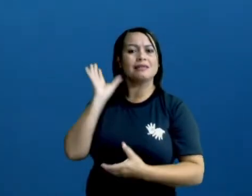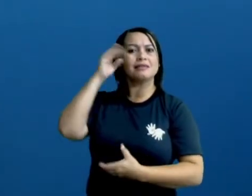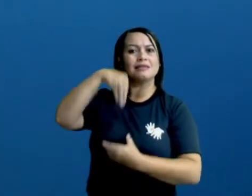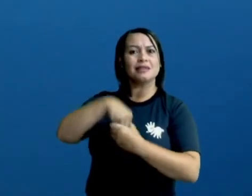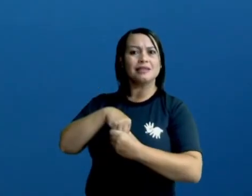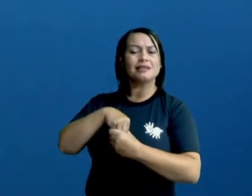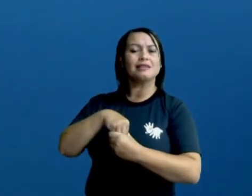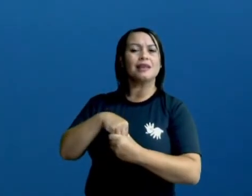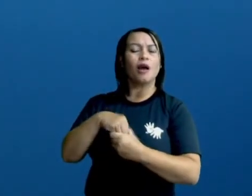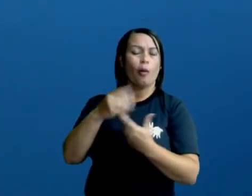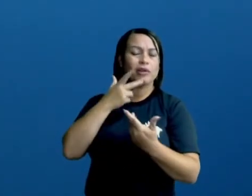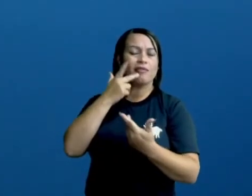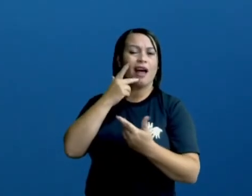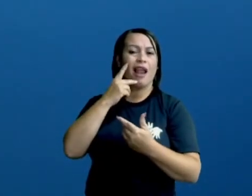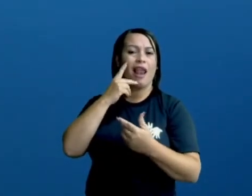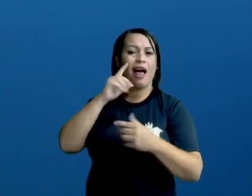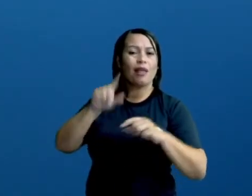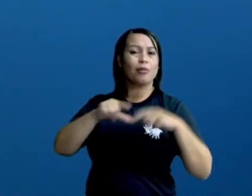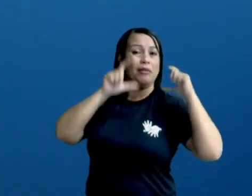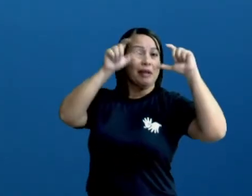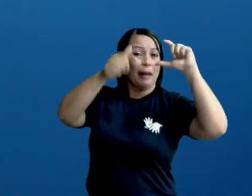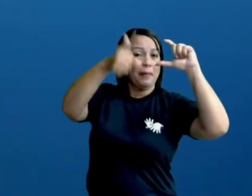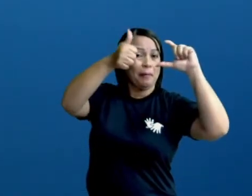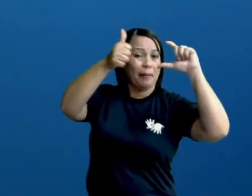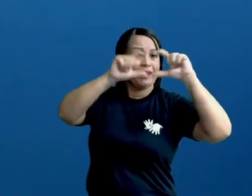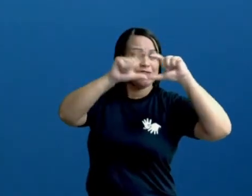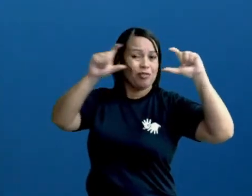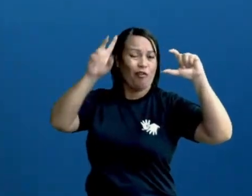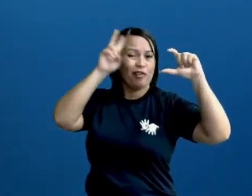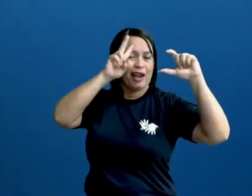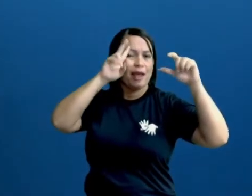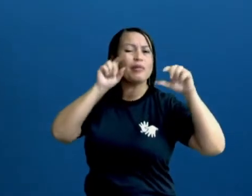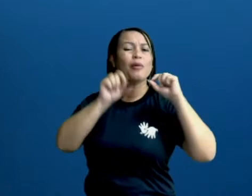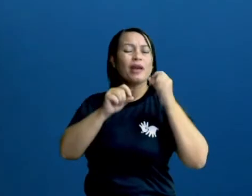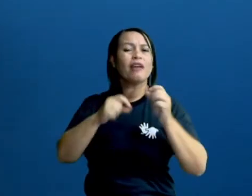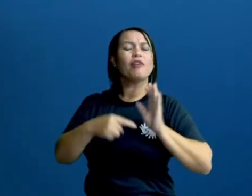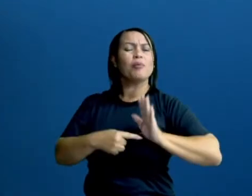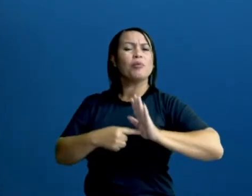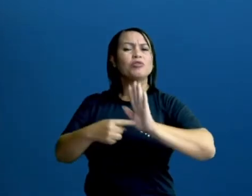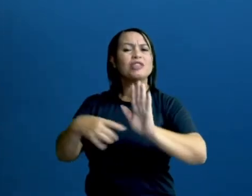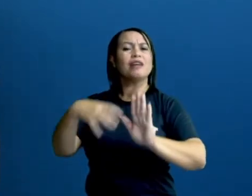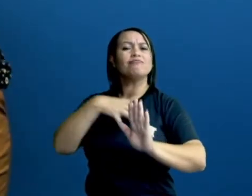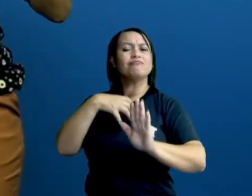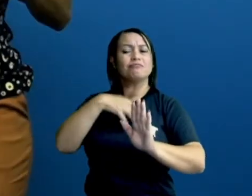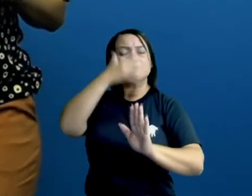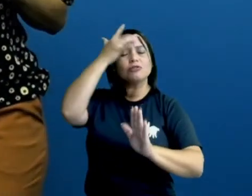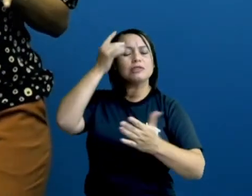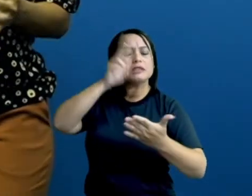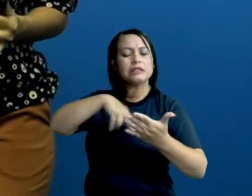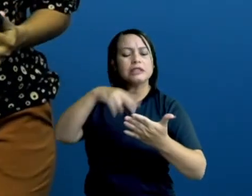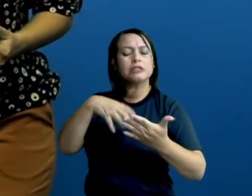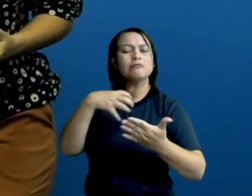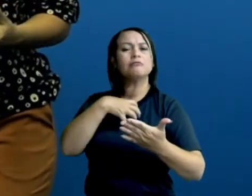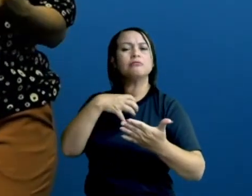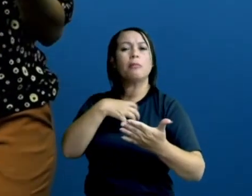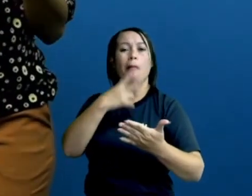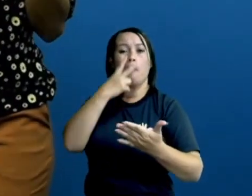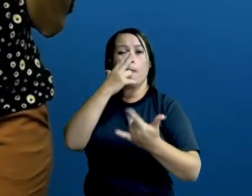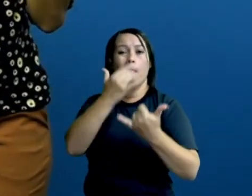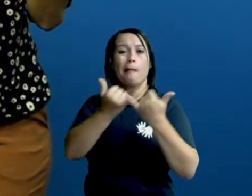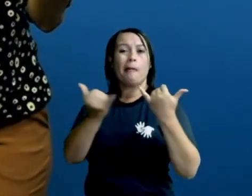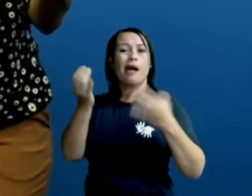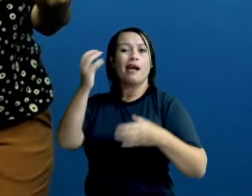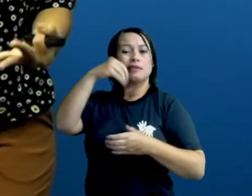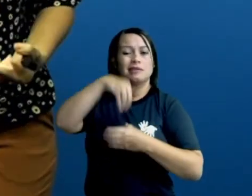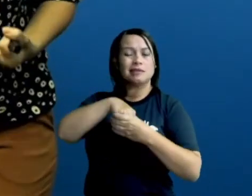assim como na primeira estrofe eu apontei, lembram? Ele vai mostrar para o leitor como